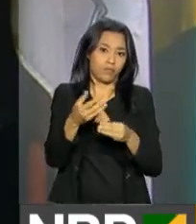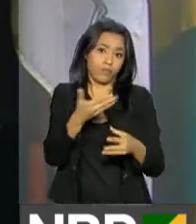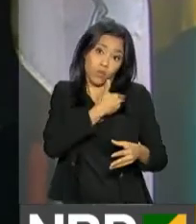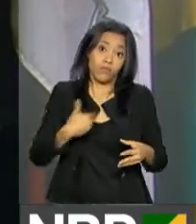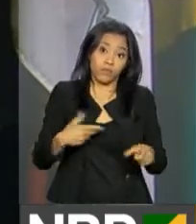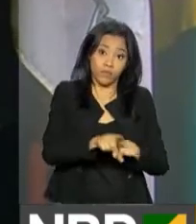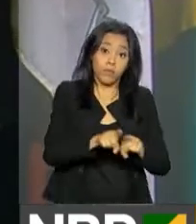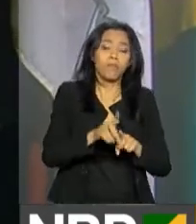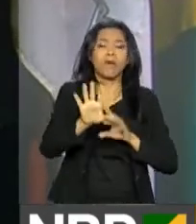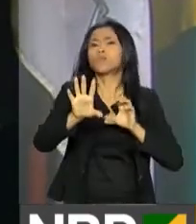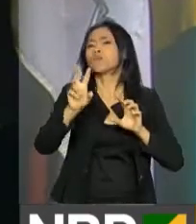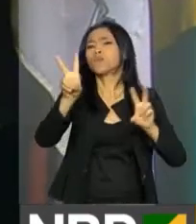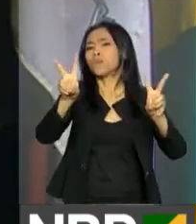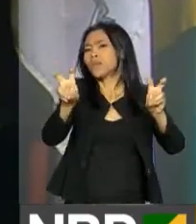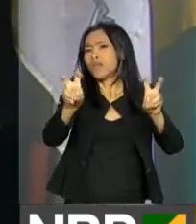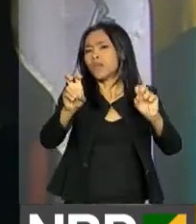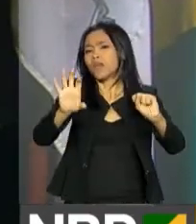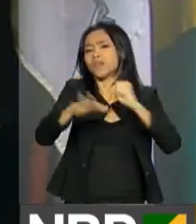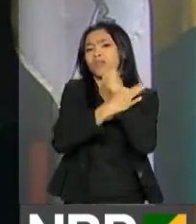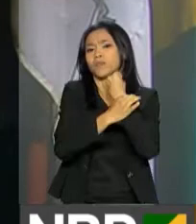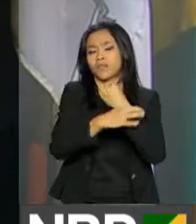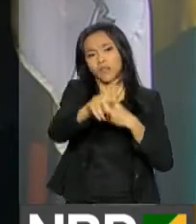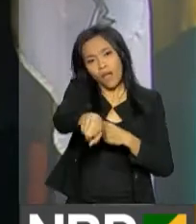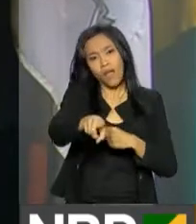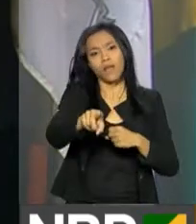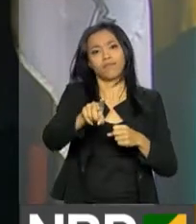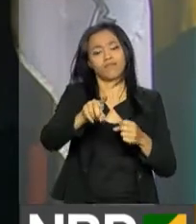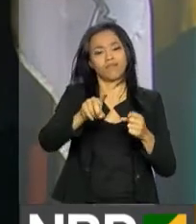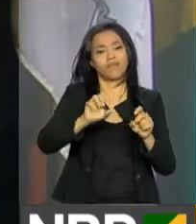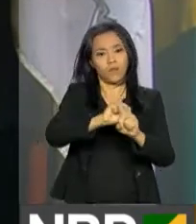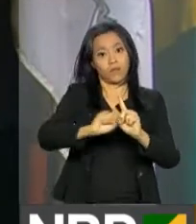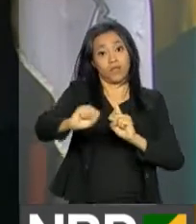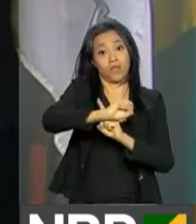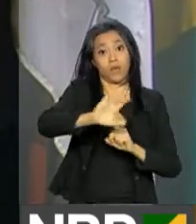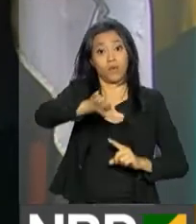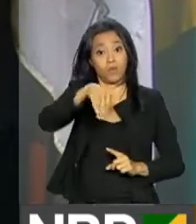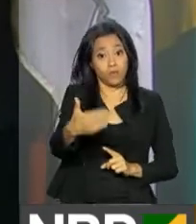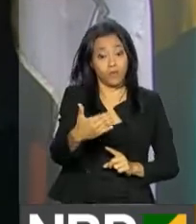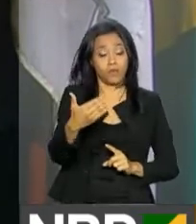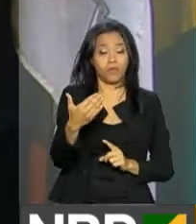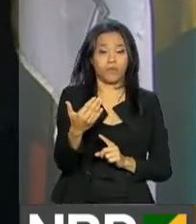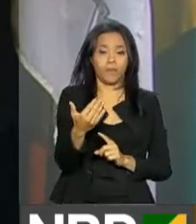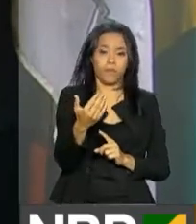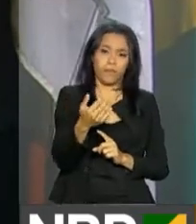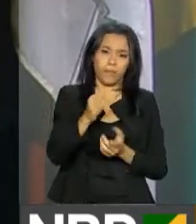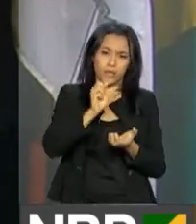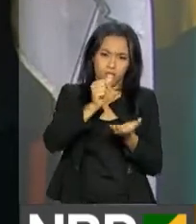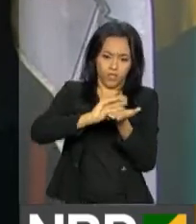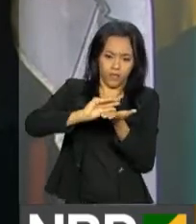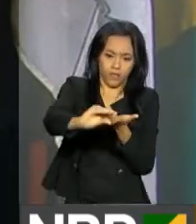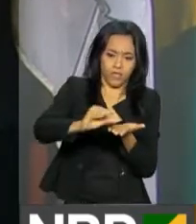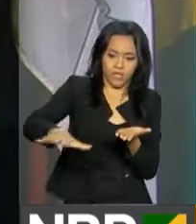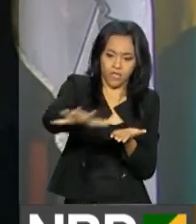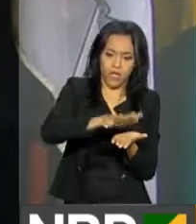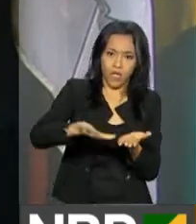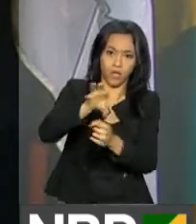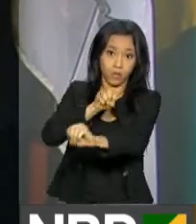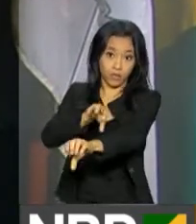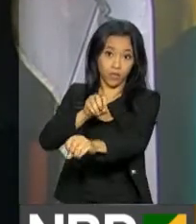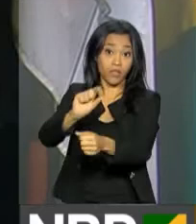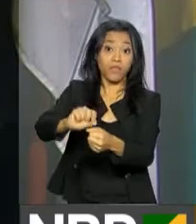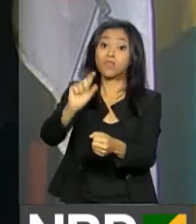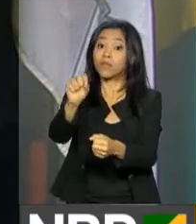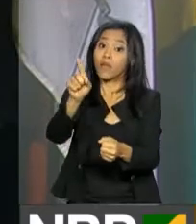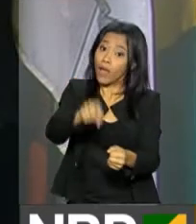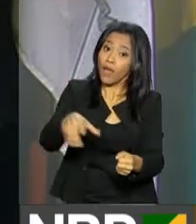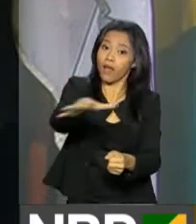o que a segurança pública social quando se investe no na área da educação que está se fazendo é o